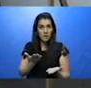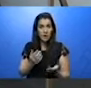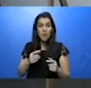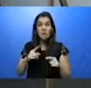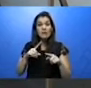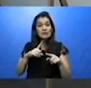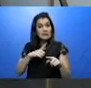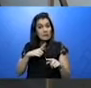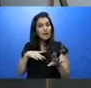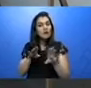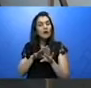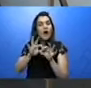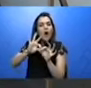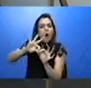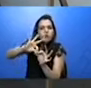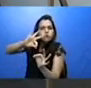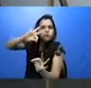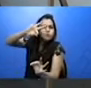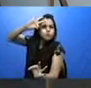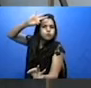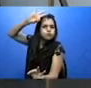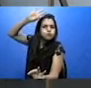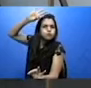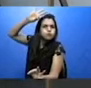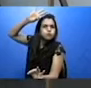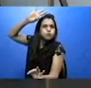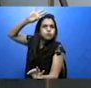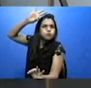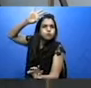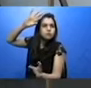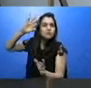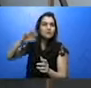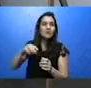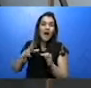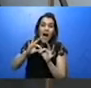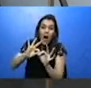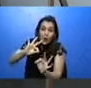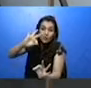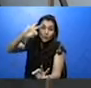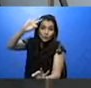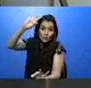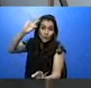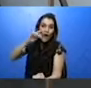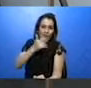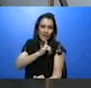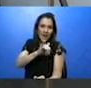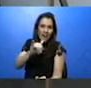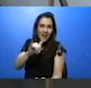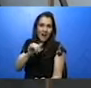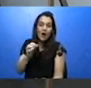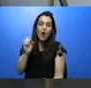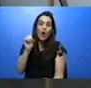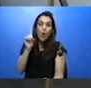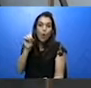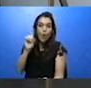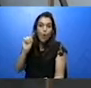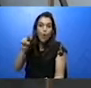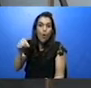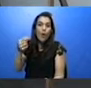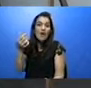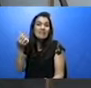uma altura. Eu não contei para vocês quanto eu peso, né? É bastante, mas a altura eu posso contar. Eu tenho 1,60